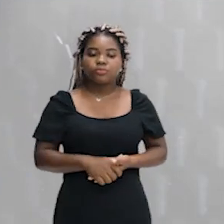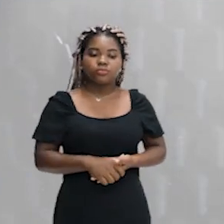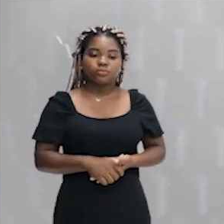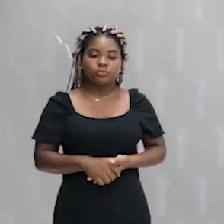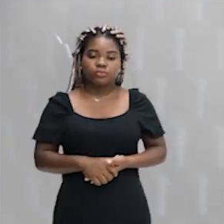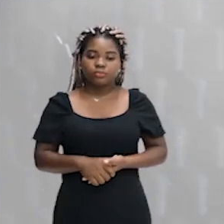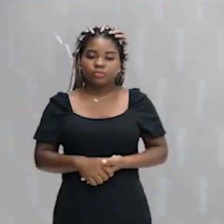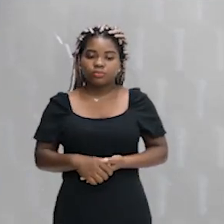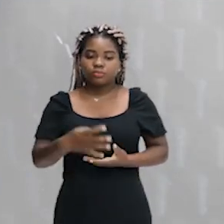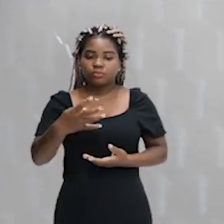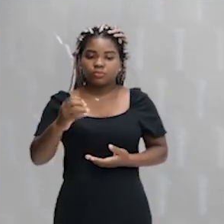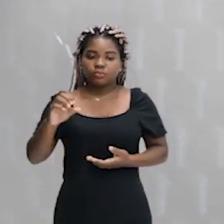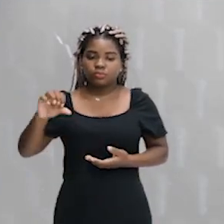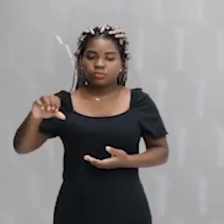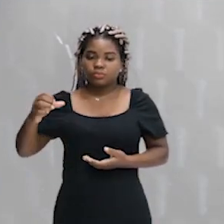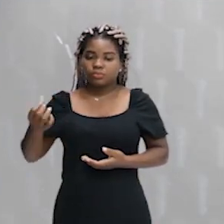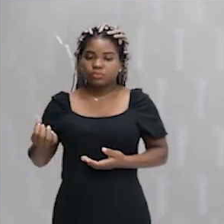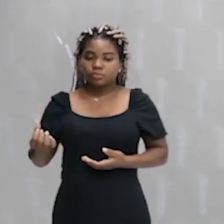achar,